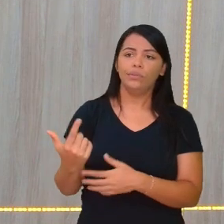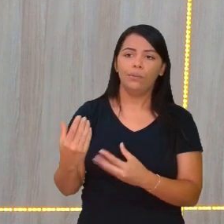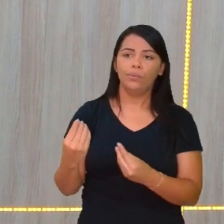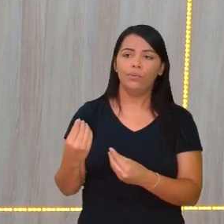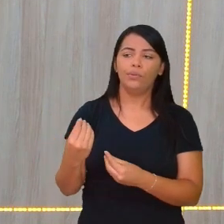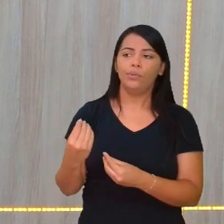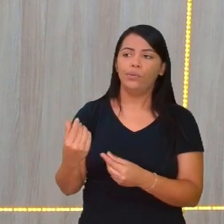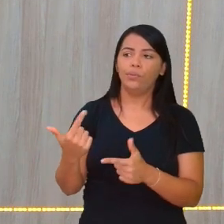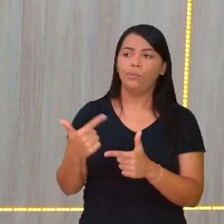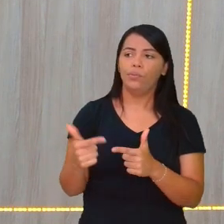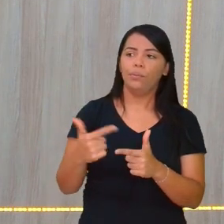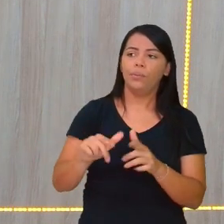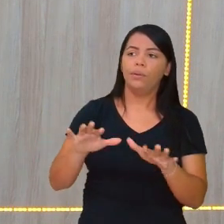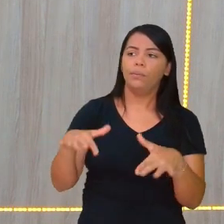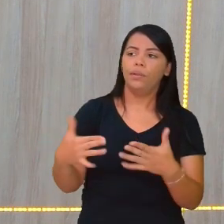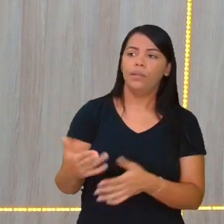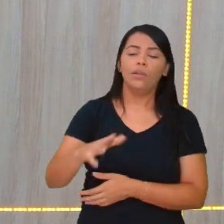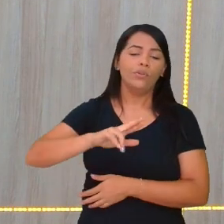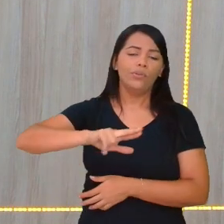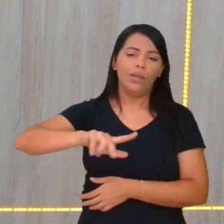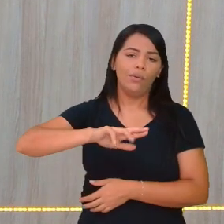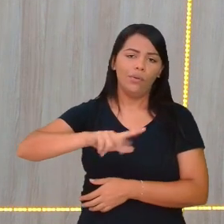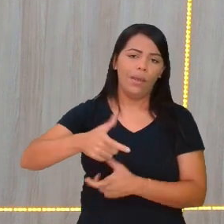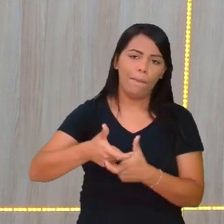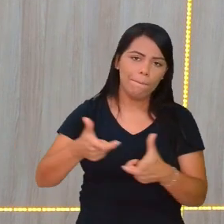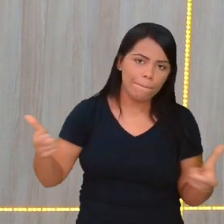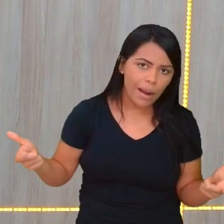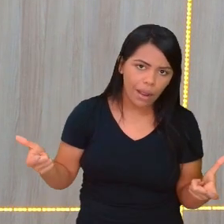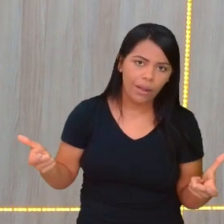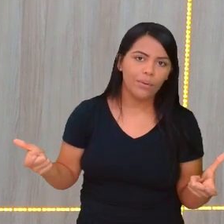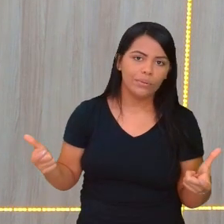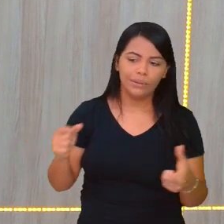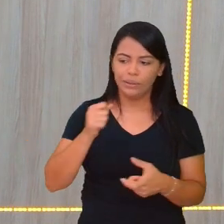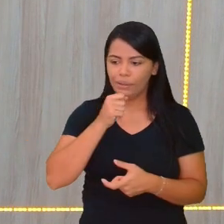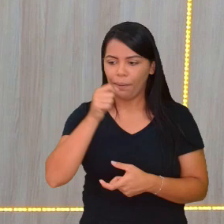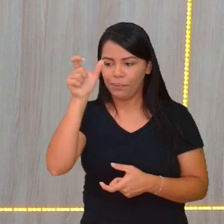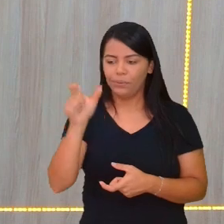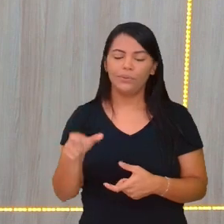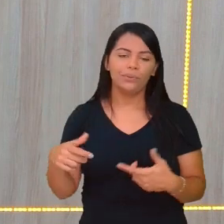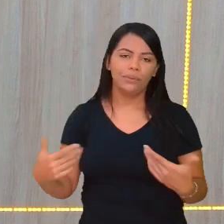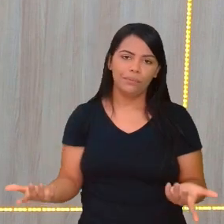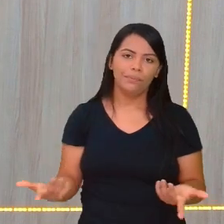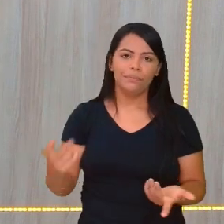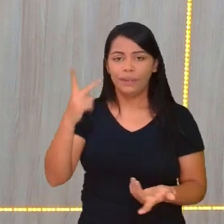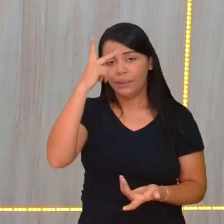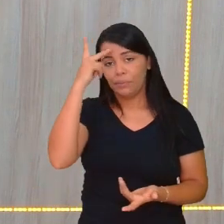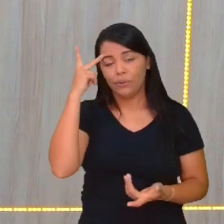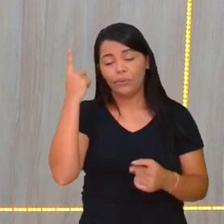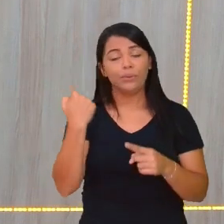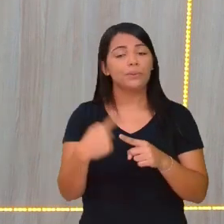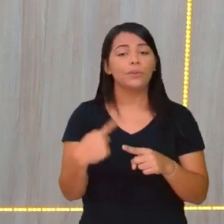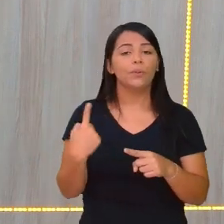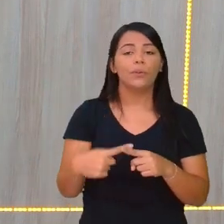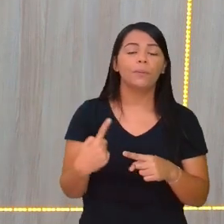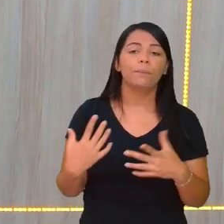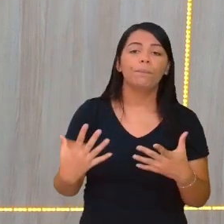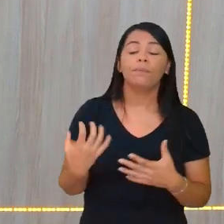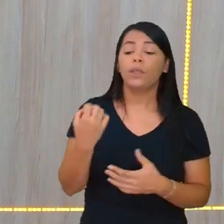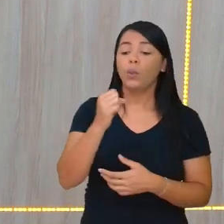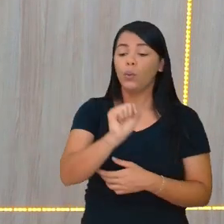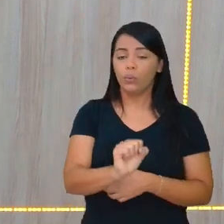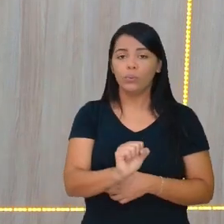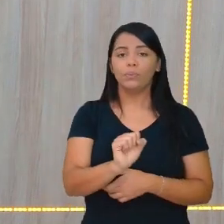problemas. Então, não pode ser a maioria dos entrevistados. Por quê?